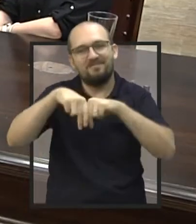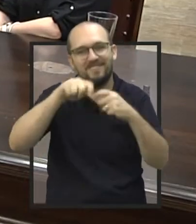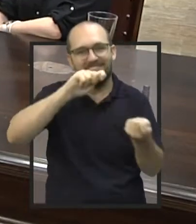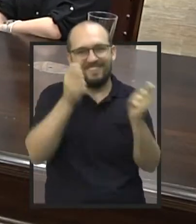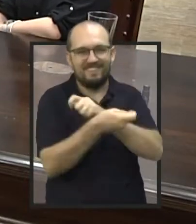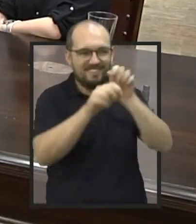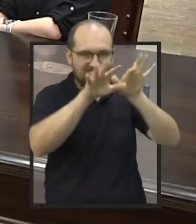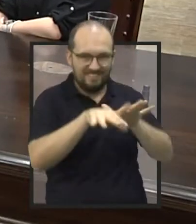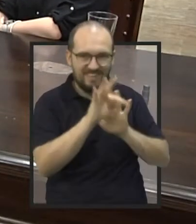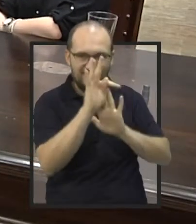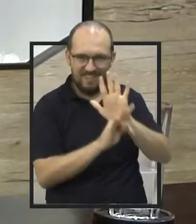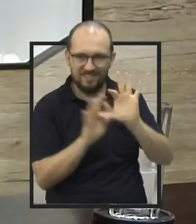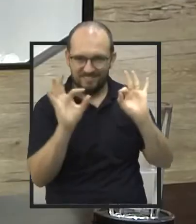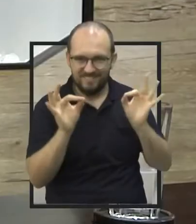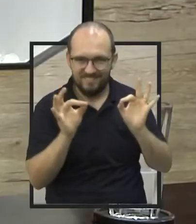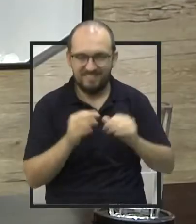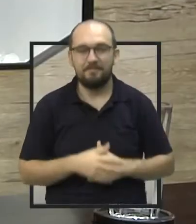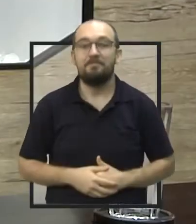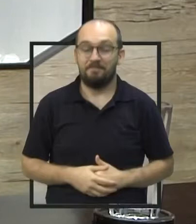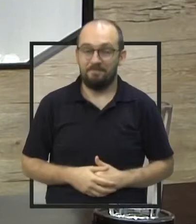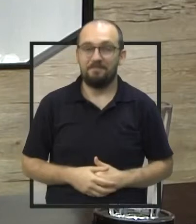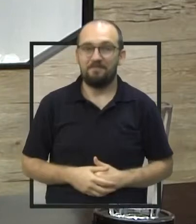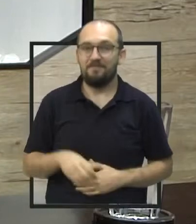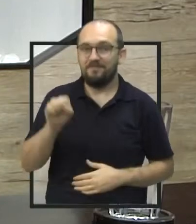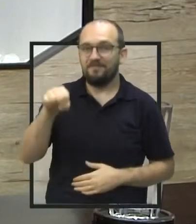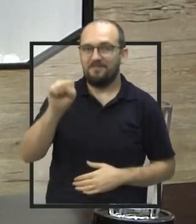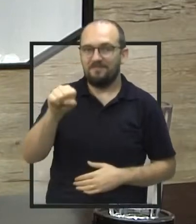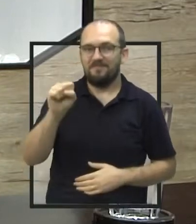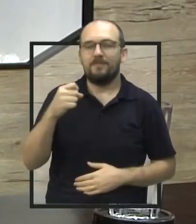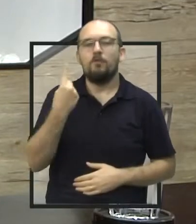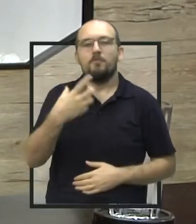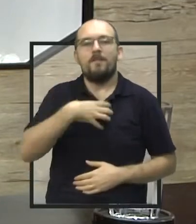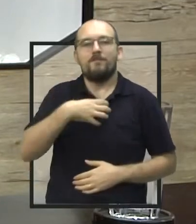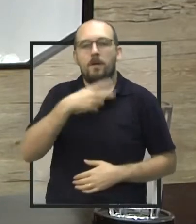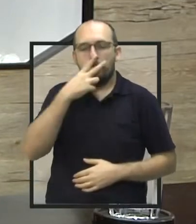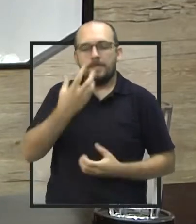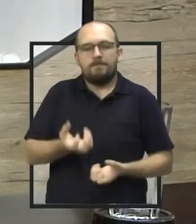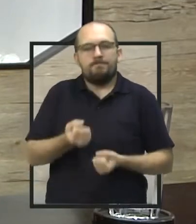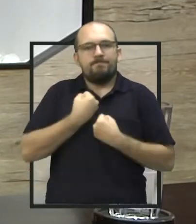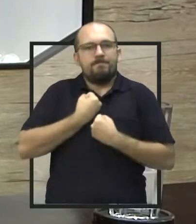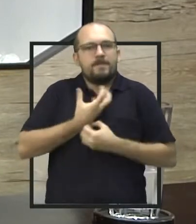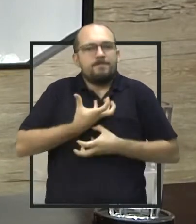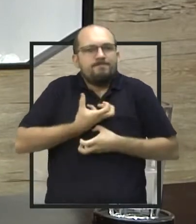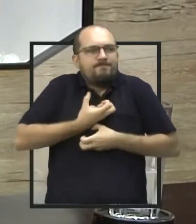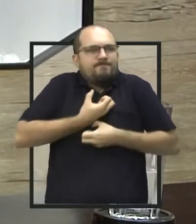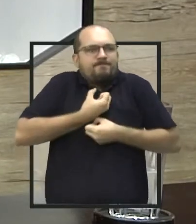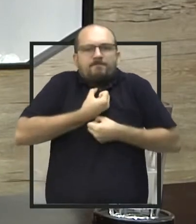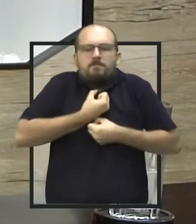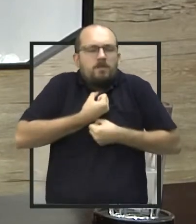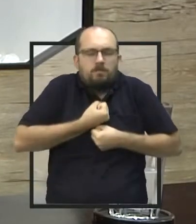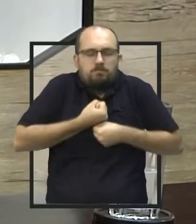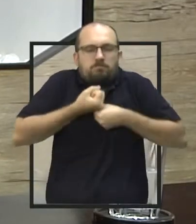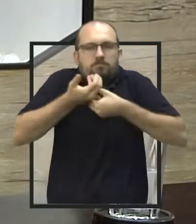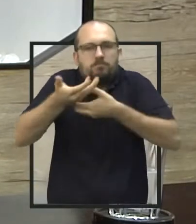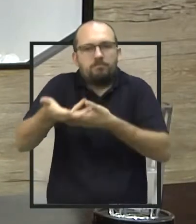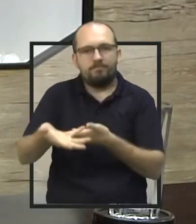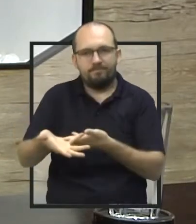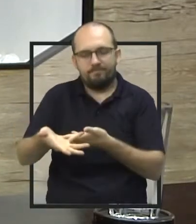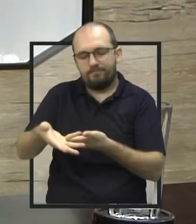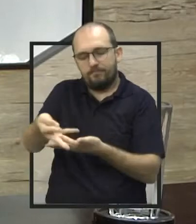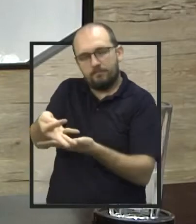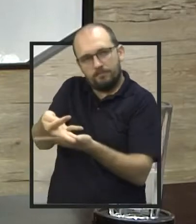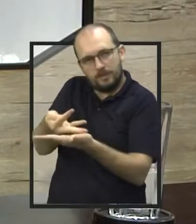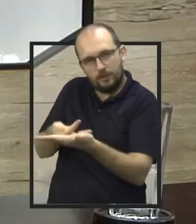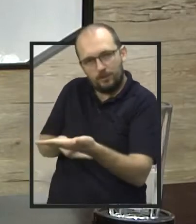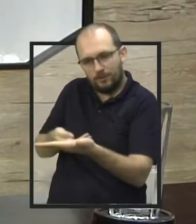ó, Pequenos Surtos Cotidianos, da Letícia Ferrarese. E a Letícia é a nossa convidada do Câmara Entrevista de